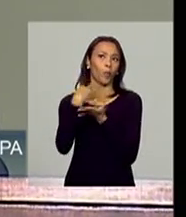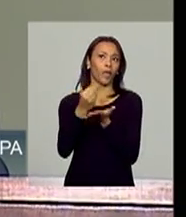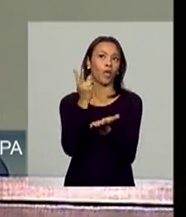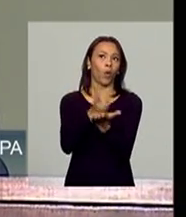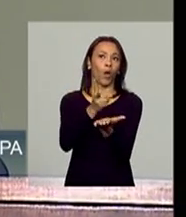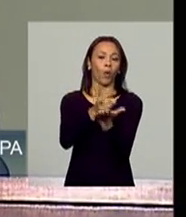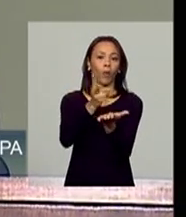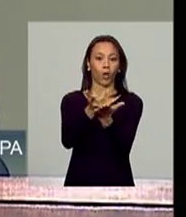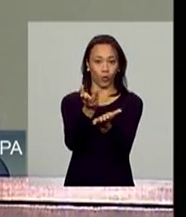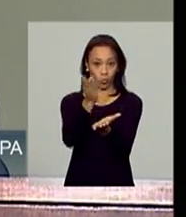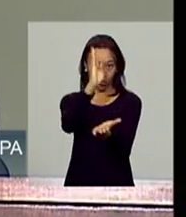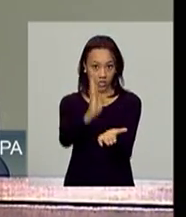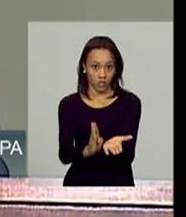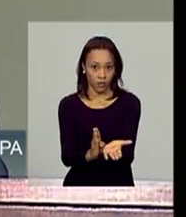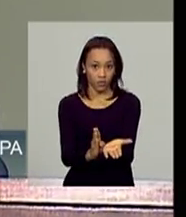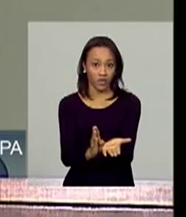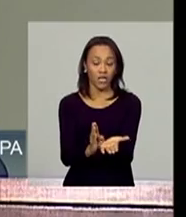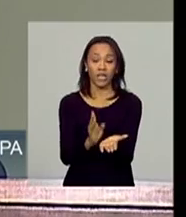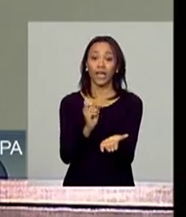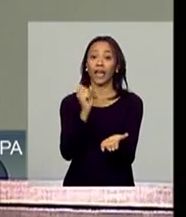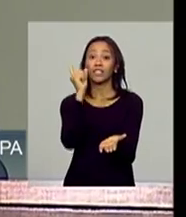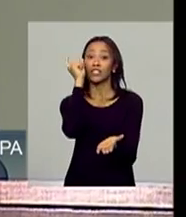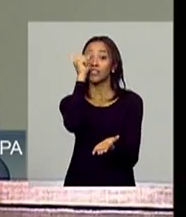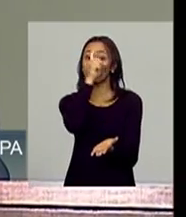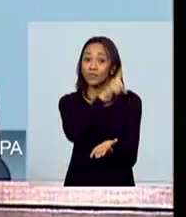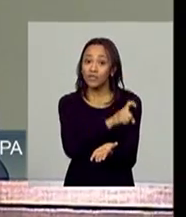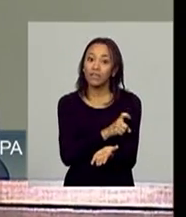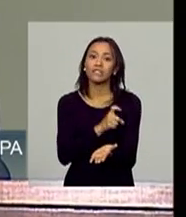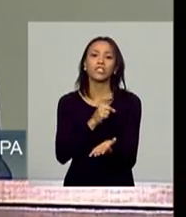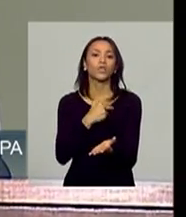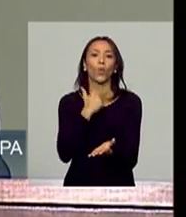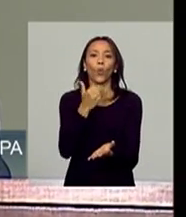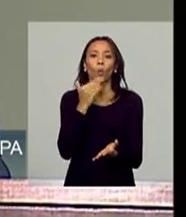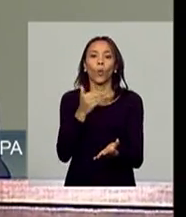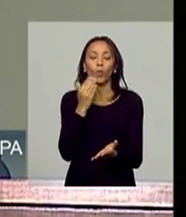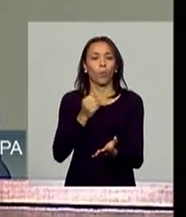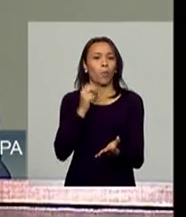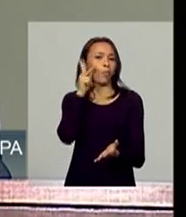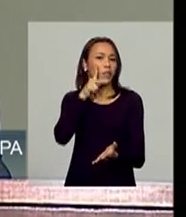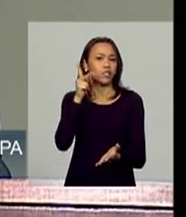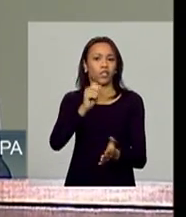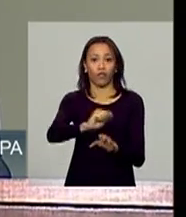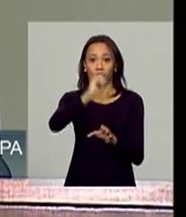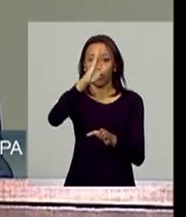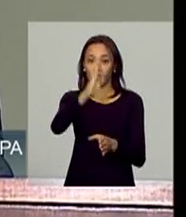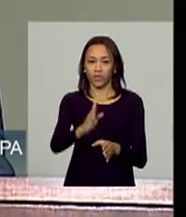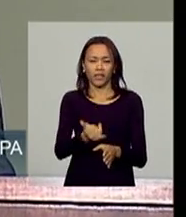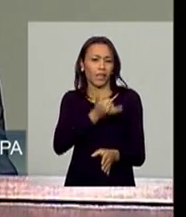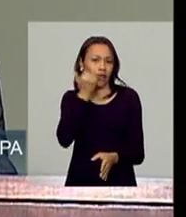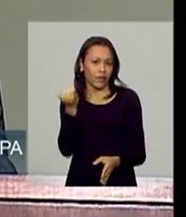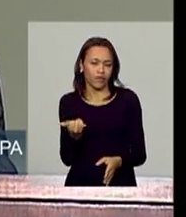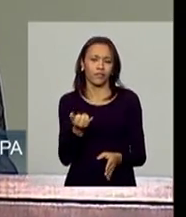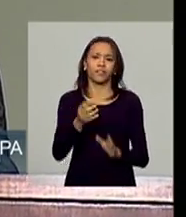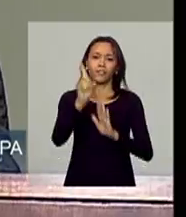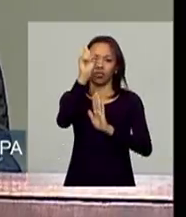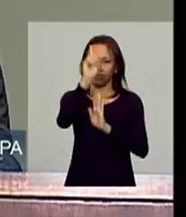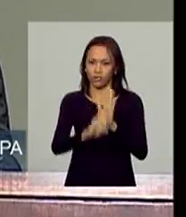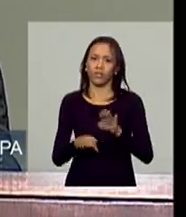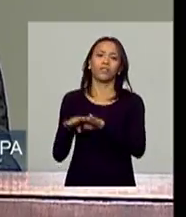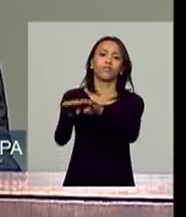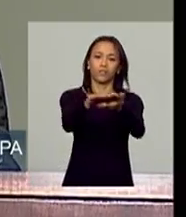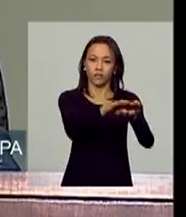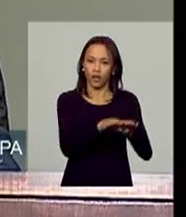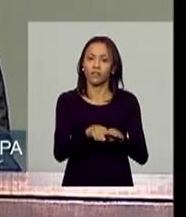a impossibilidade de fazer uma política externa independente num Brasil democrático